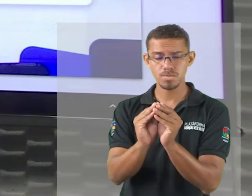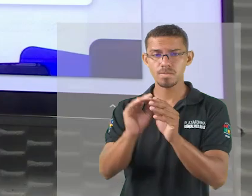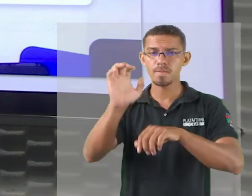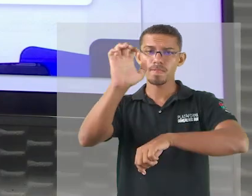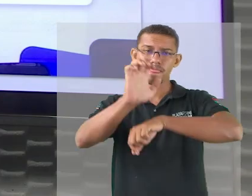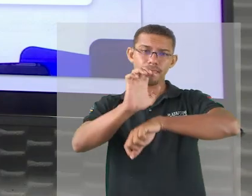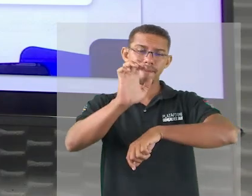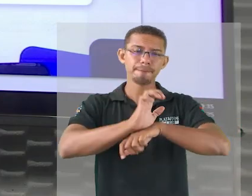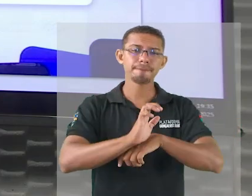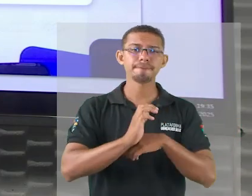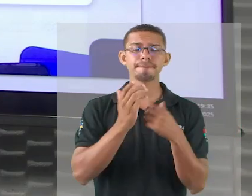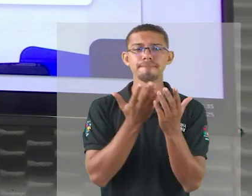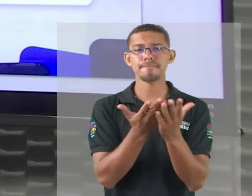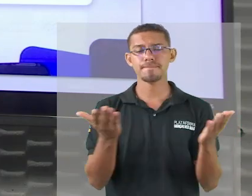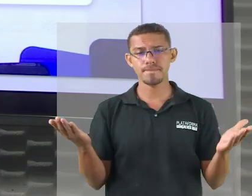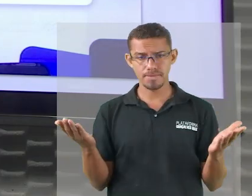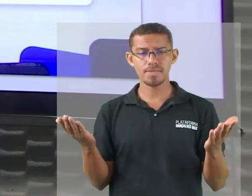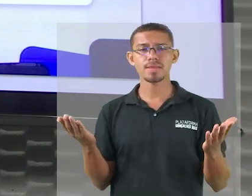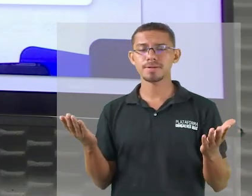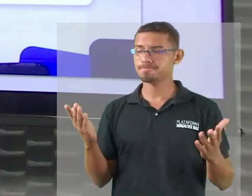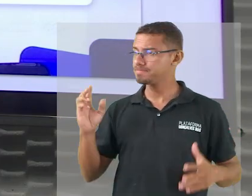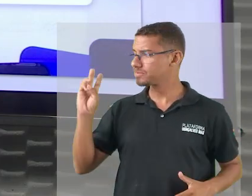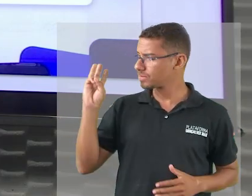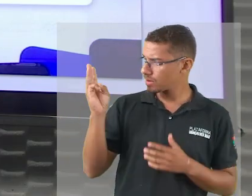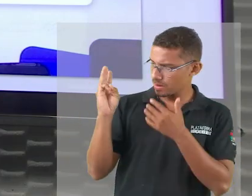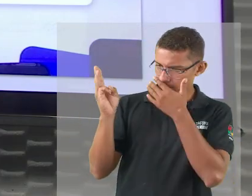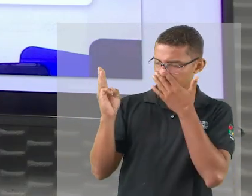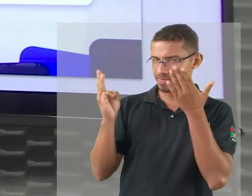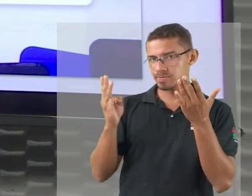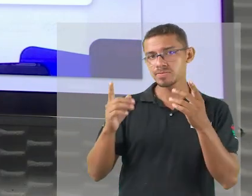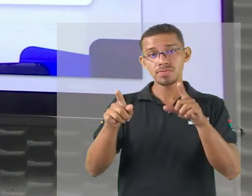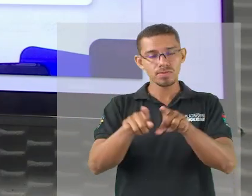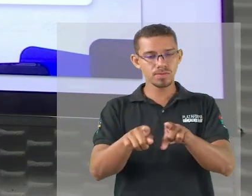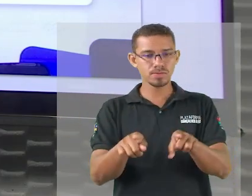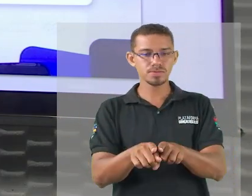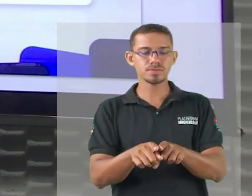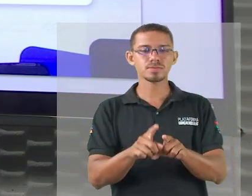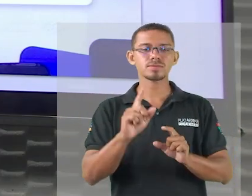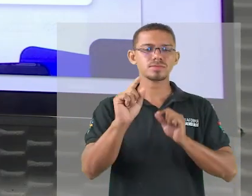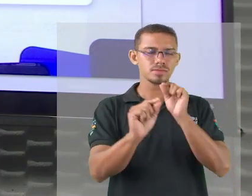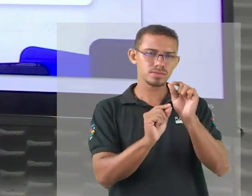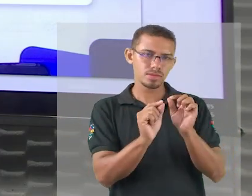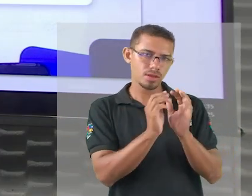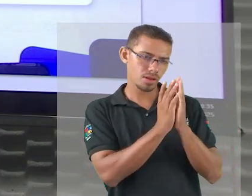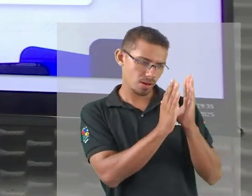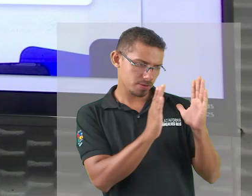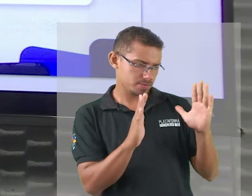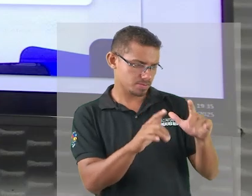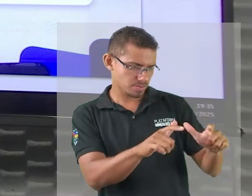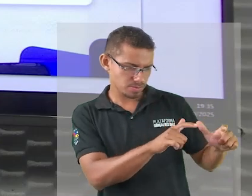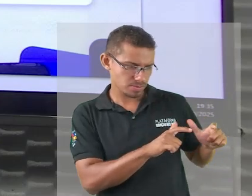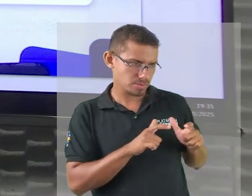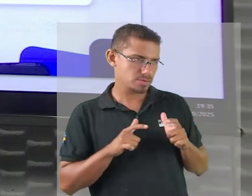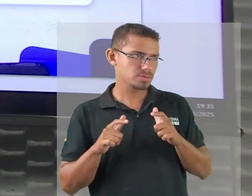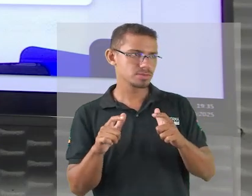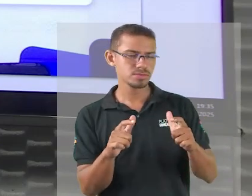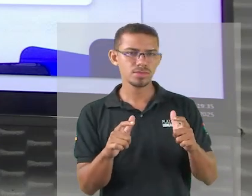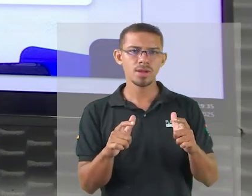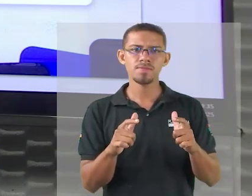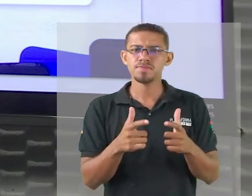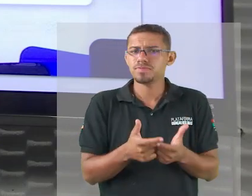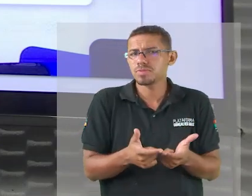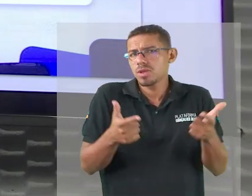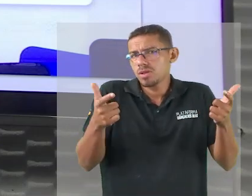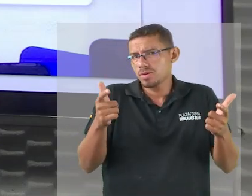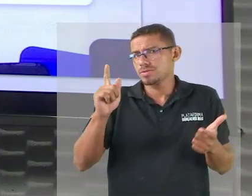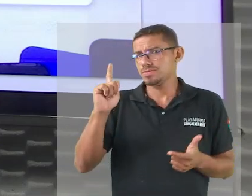Estado, não só no aspecto de seu território, mais